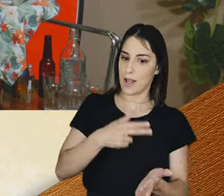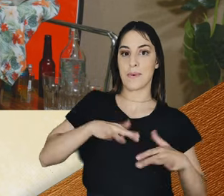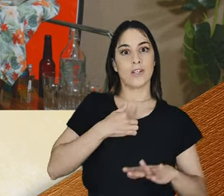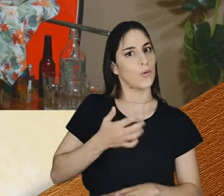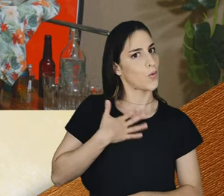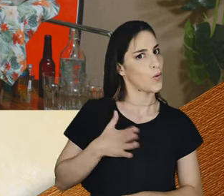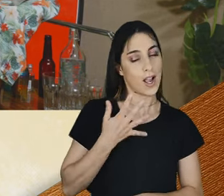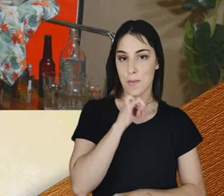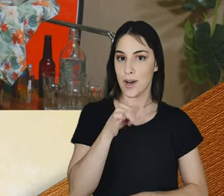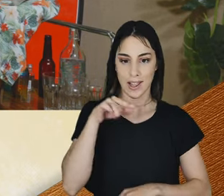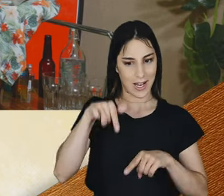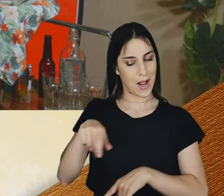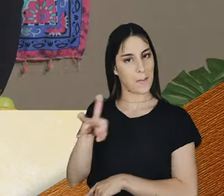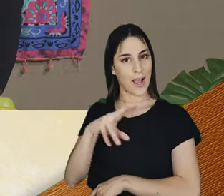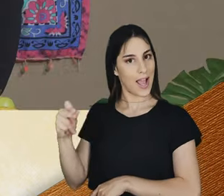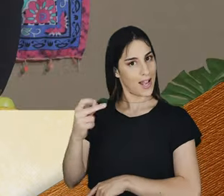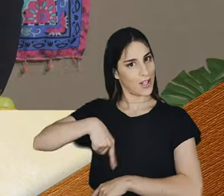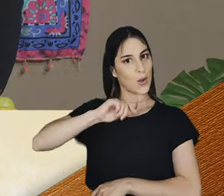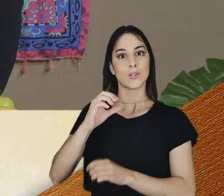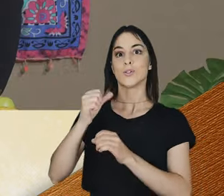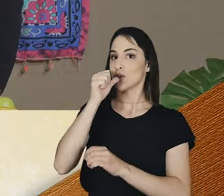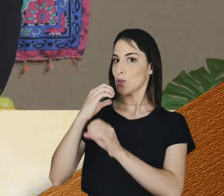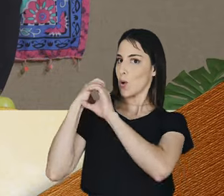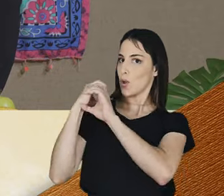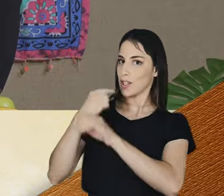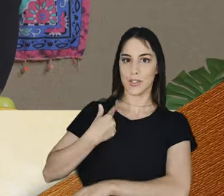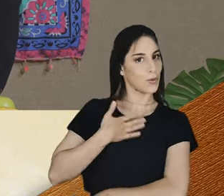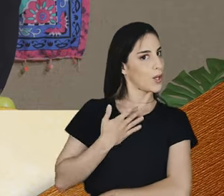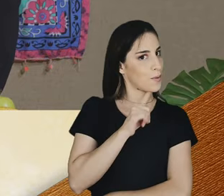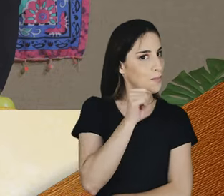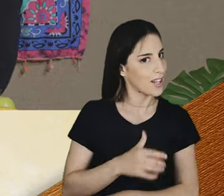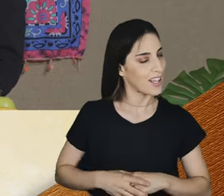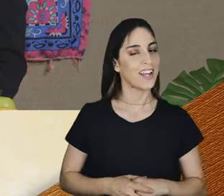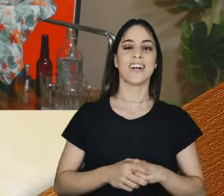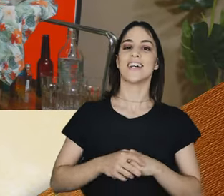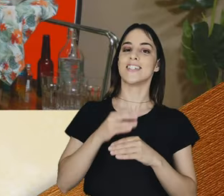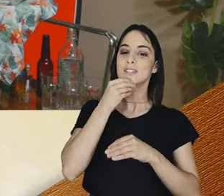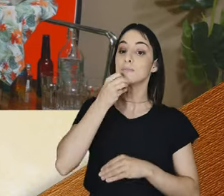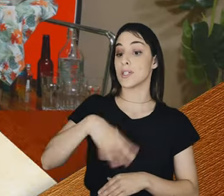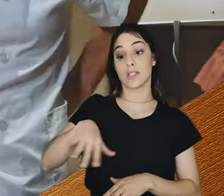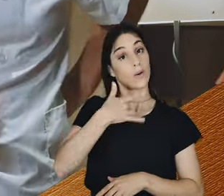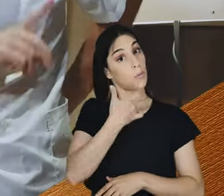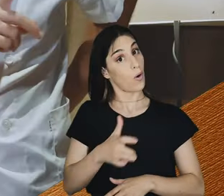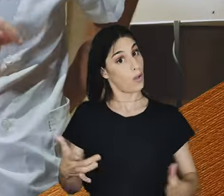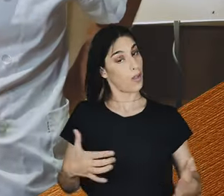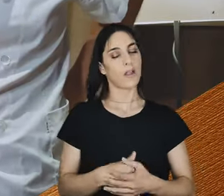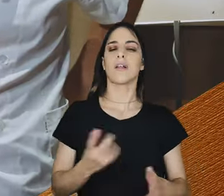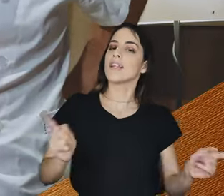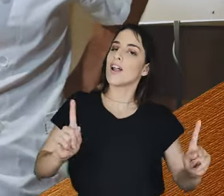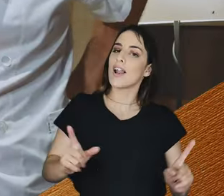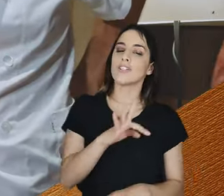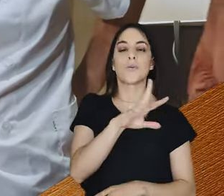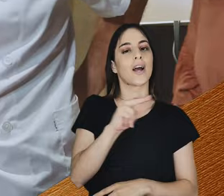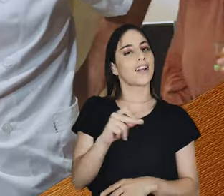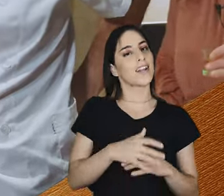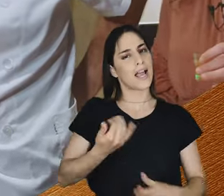bocadinho deste... da Marta com os nossos coquetéis. Não vais perder nada, Joana. Até já, e até já. E se calhar levo isto para não desperdiçar, não é verdade? Não. Joana, não. Se